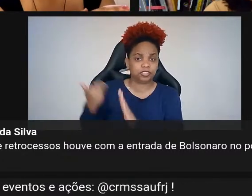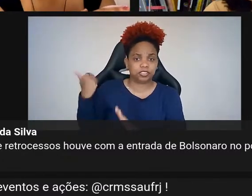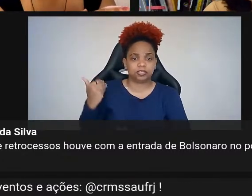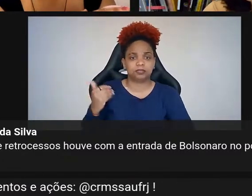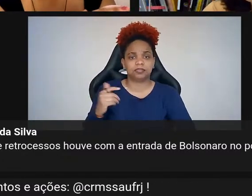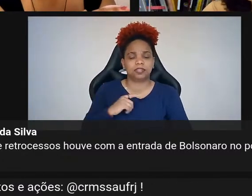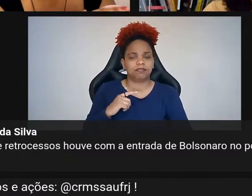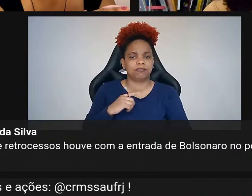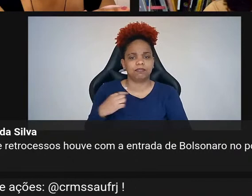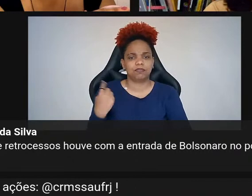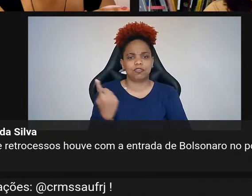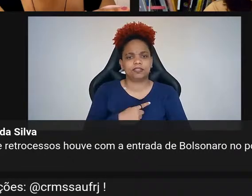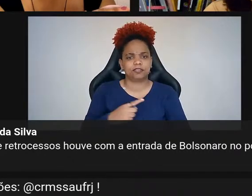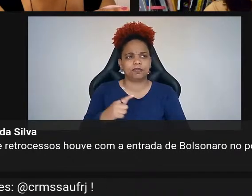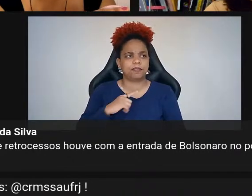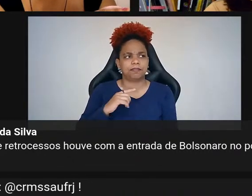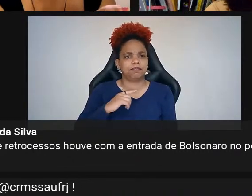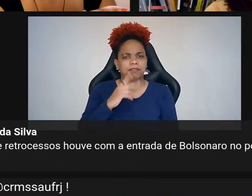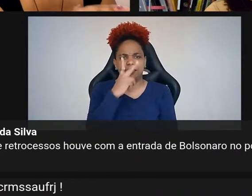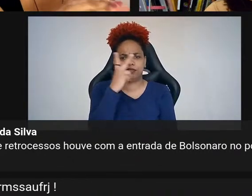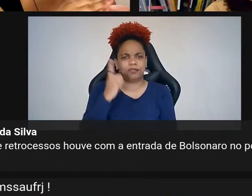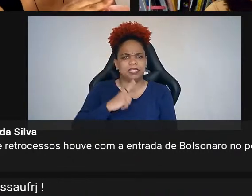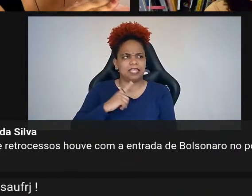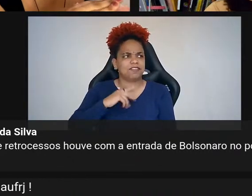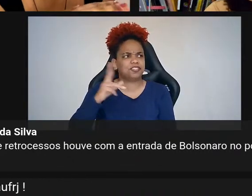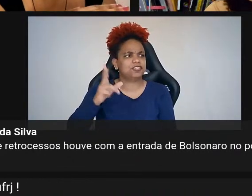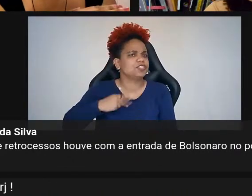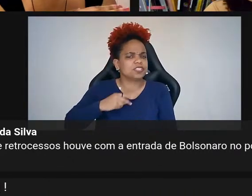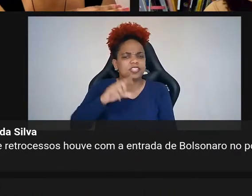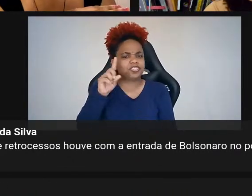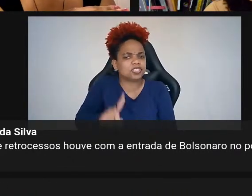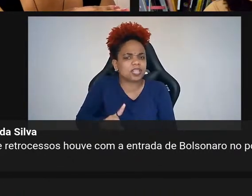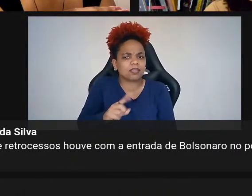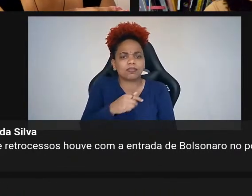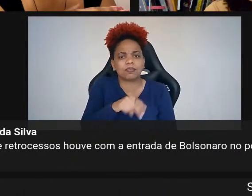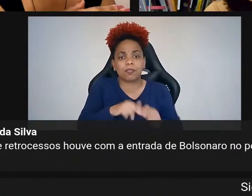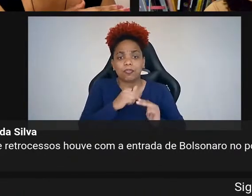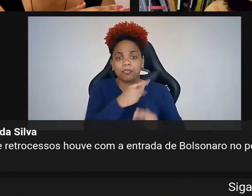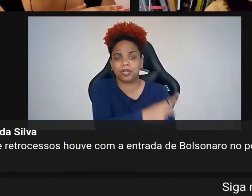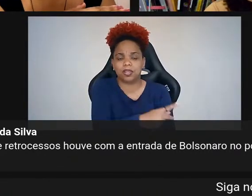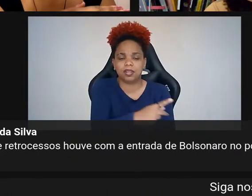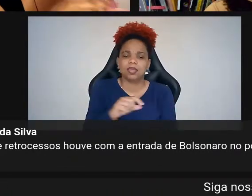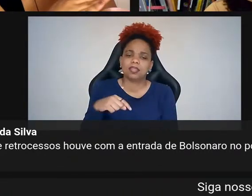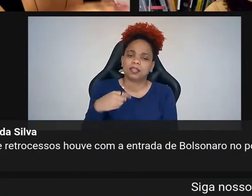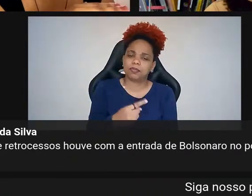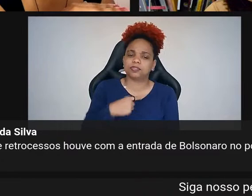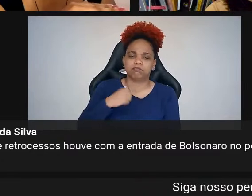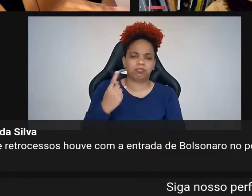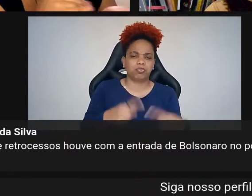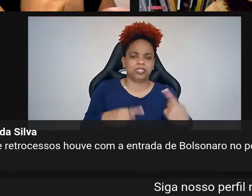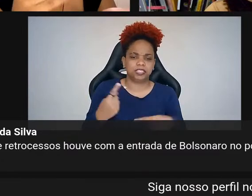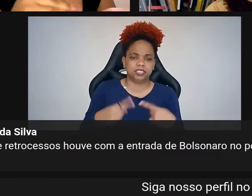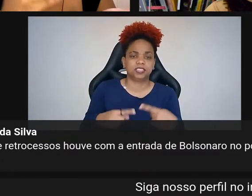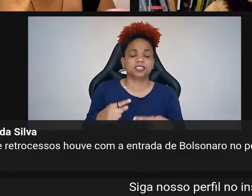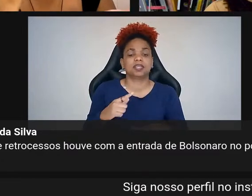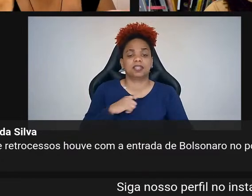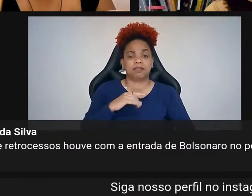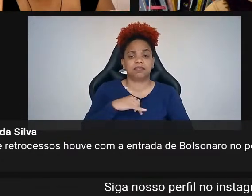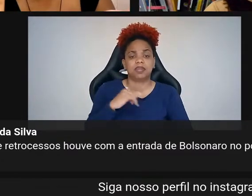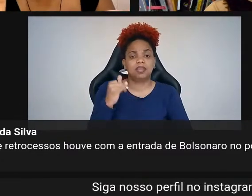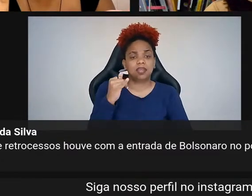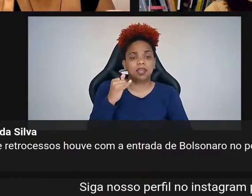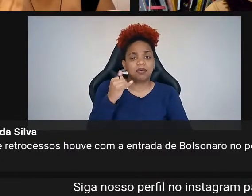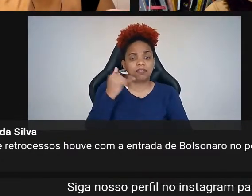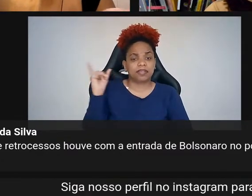somos considerados pessoas dignas de direitos. Logo em seguida, começou a sucatear as políticas de prevenção ao HIV